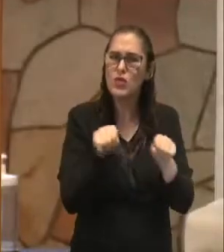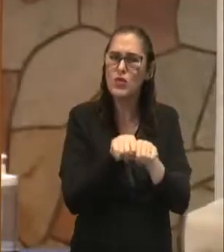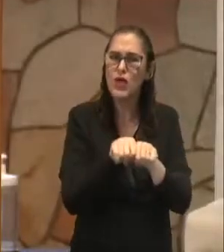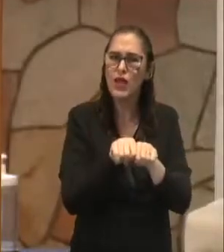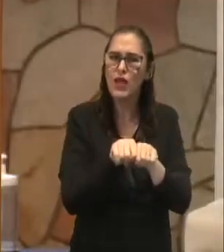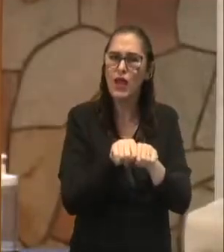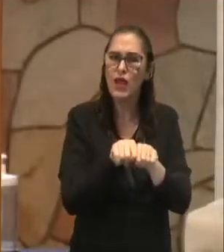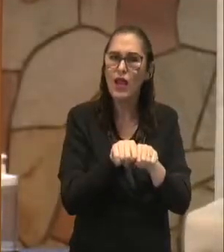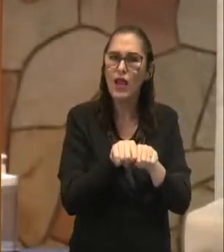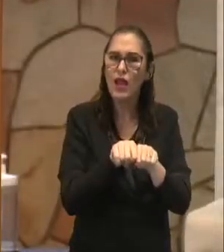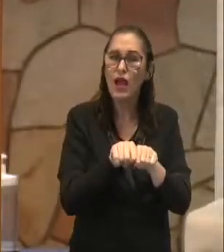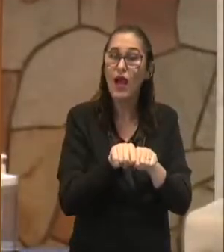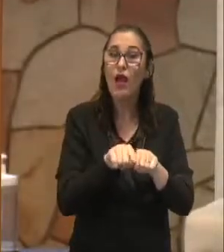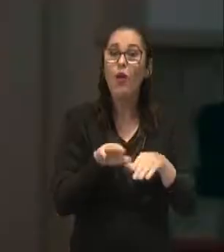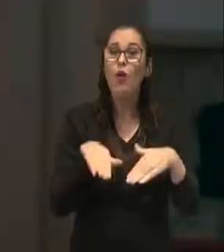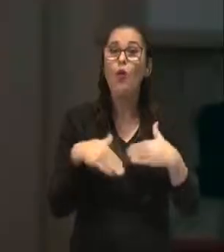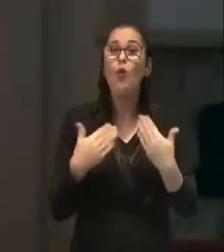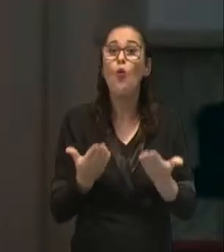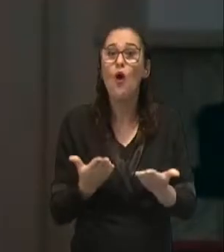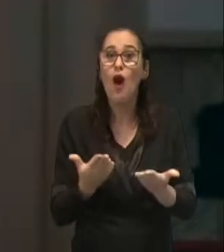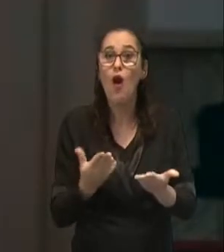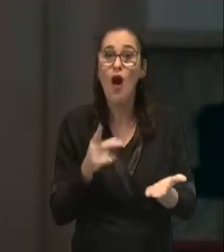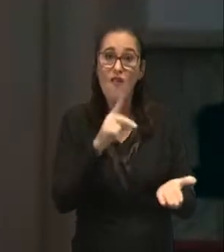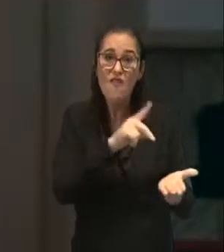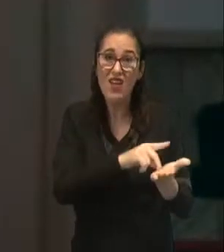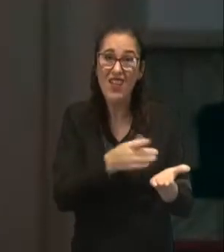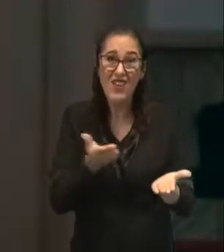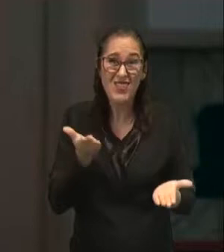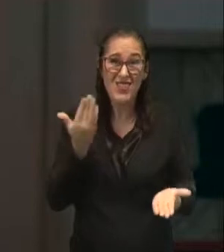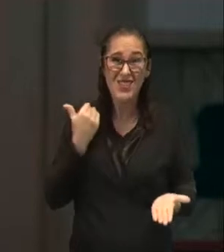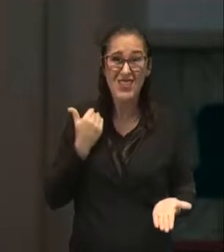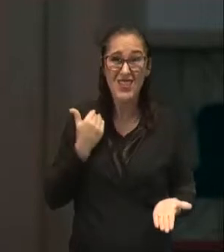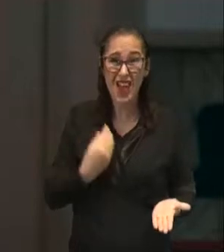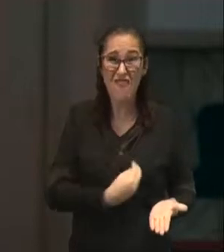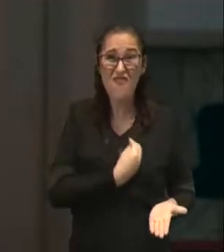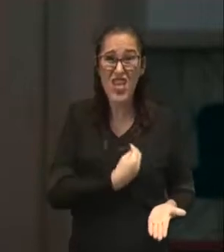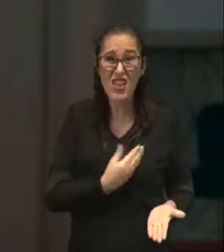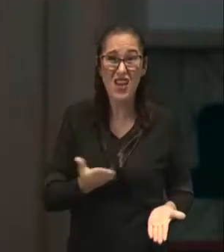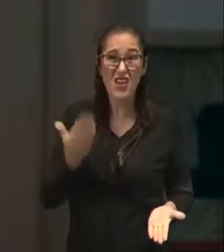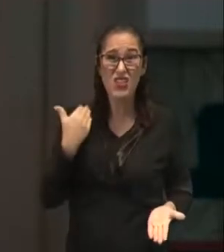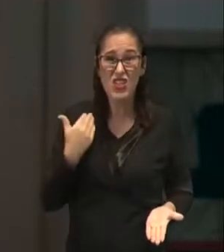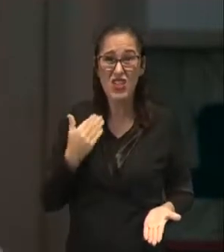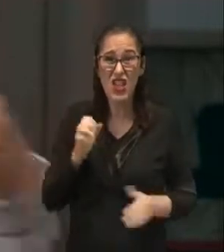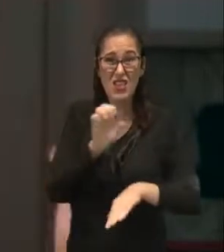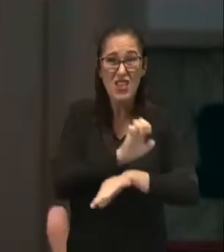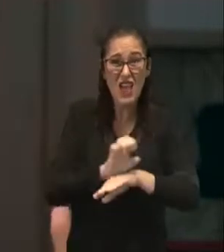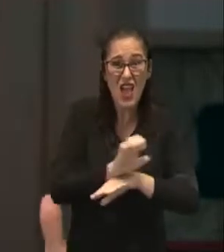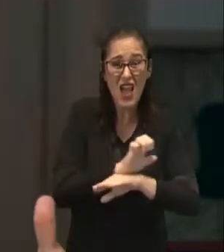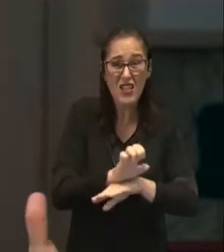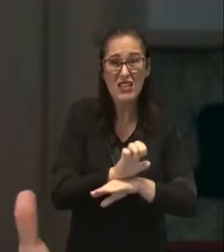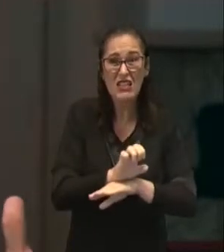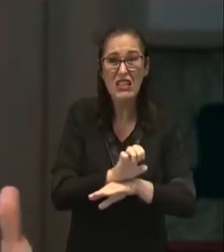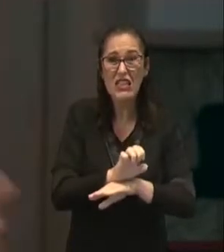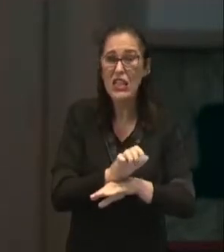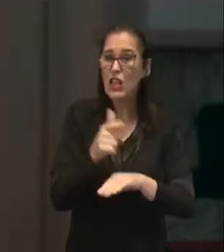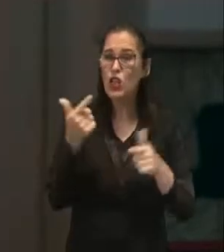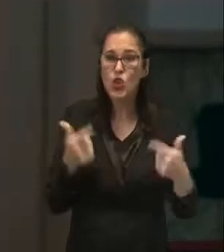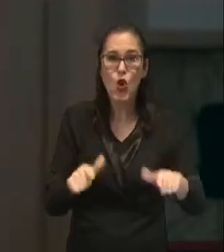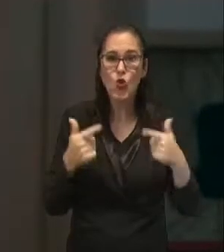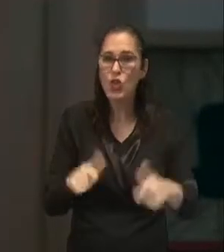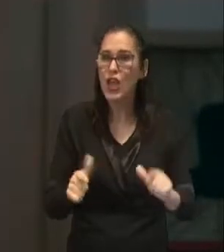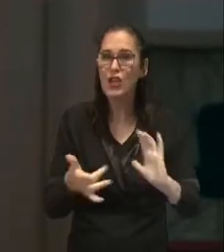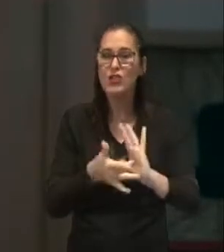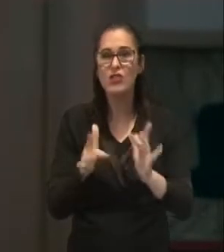realidade? Sabe qual era a realidade daqueles de Éfeso? Sabe qual era a nossa realidade sem Jesus? Nós